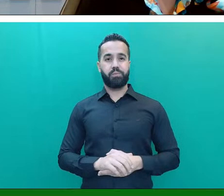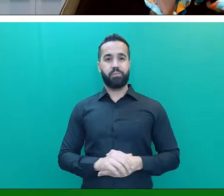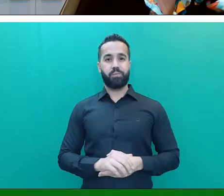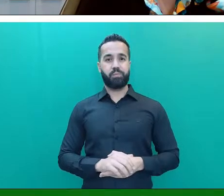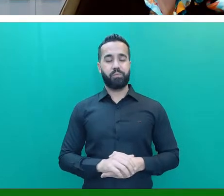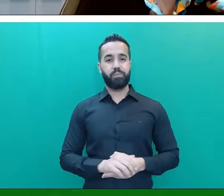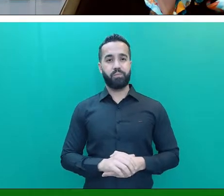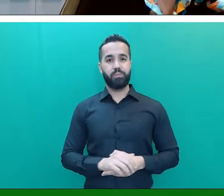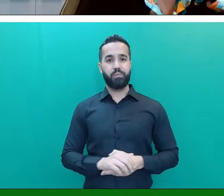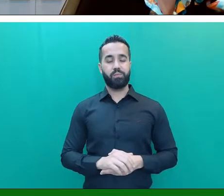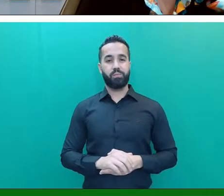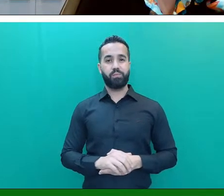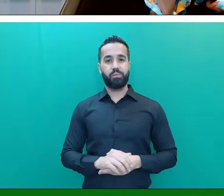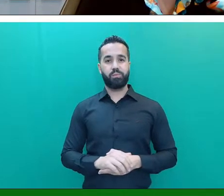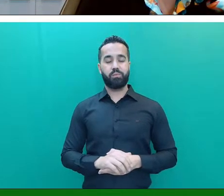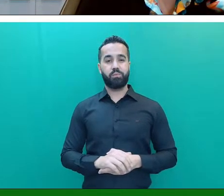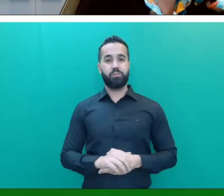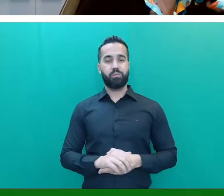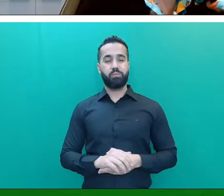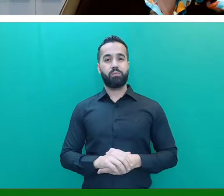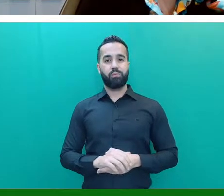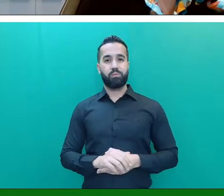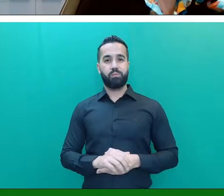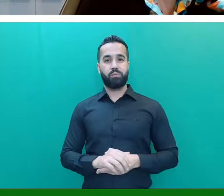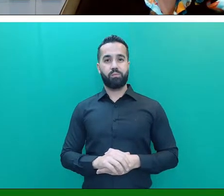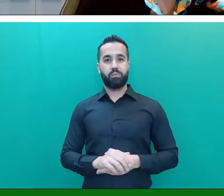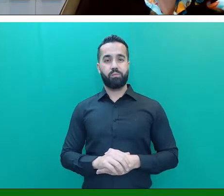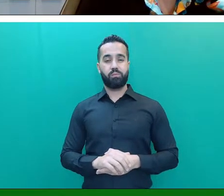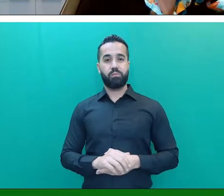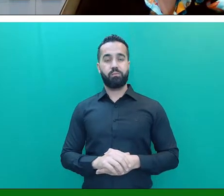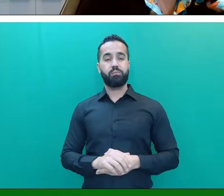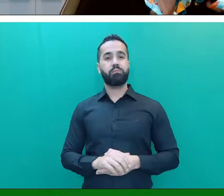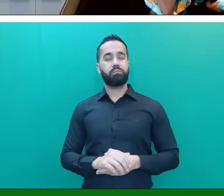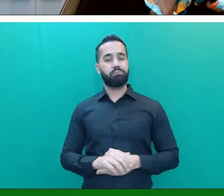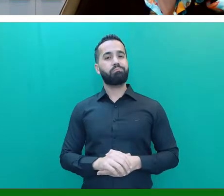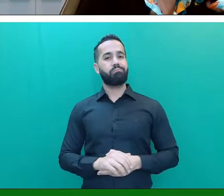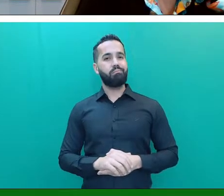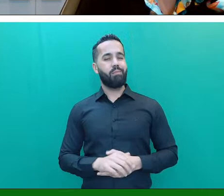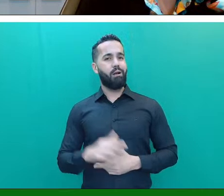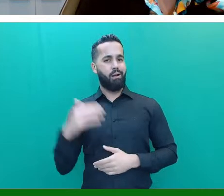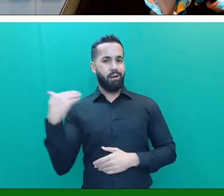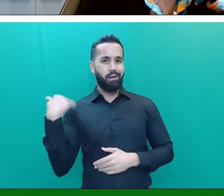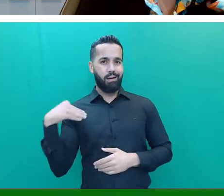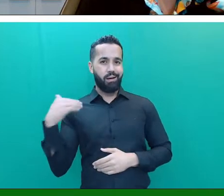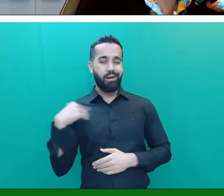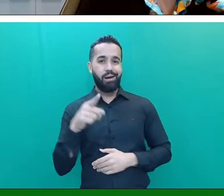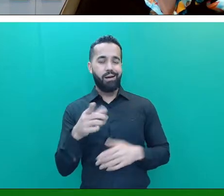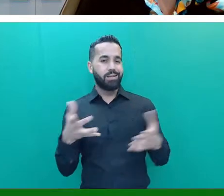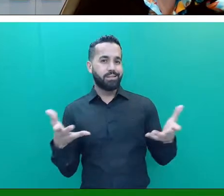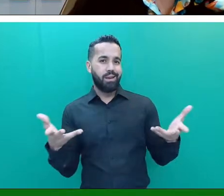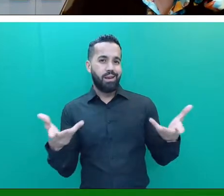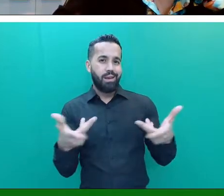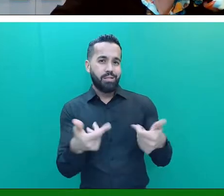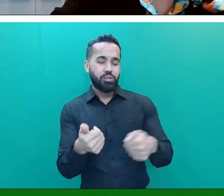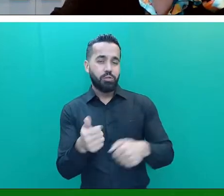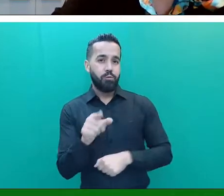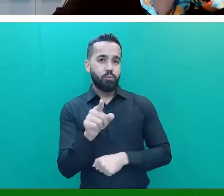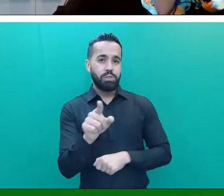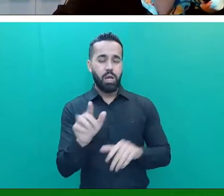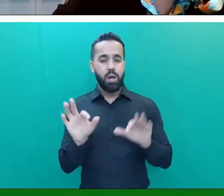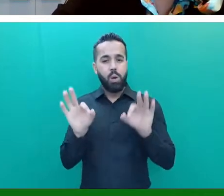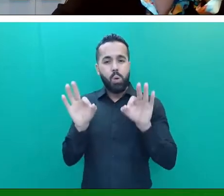eu penso que é excelente o seu movimento de confirmar a